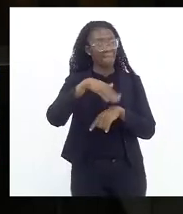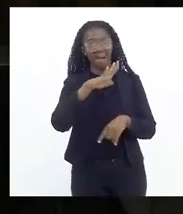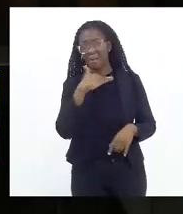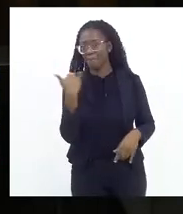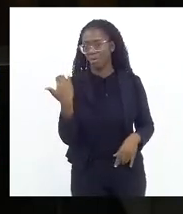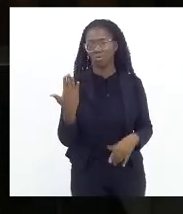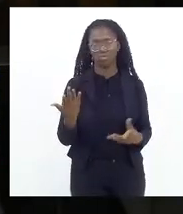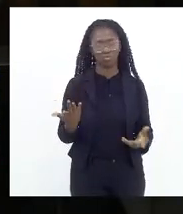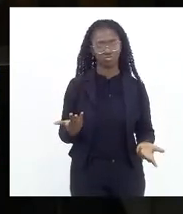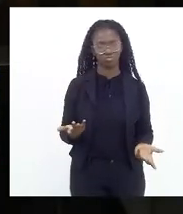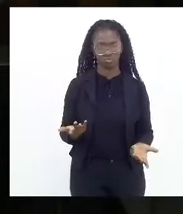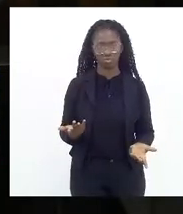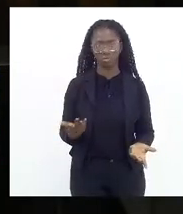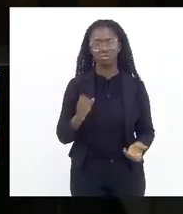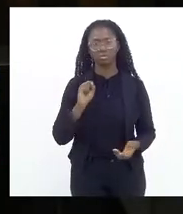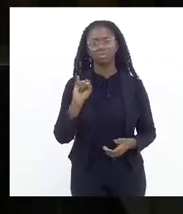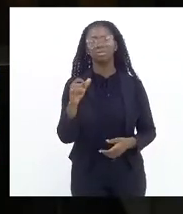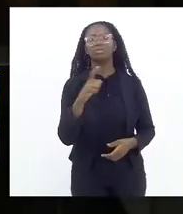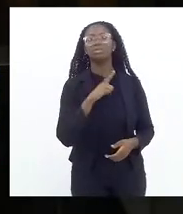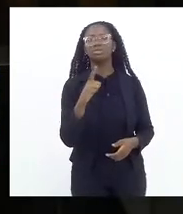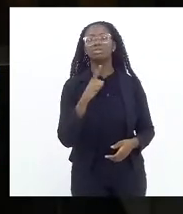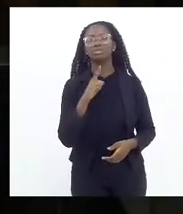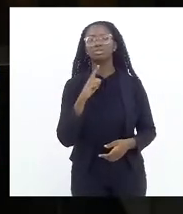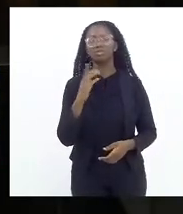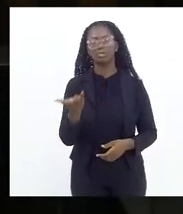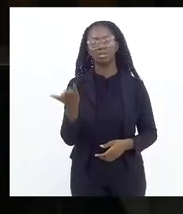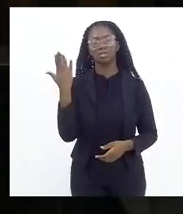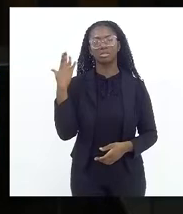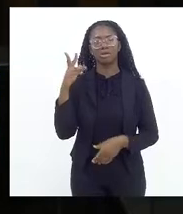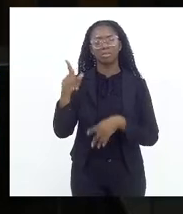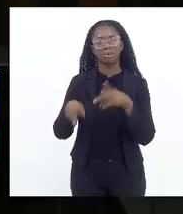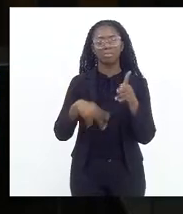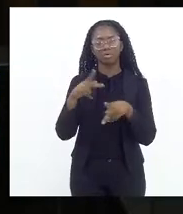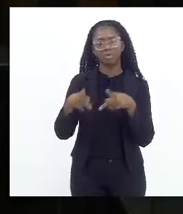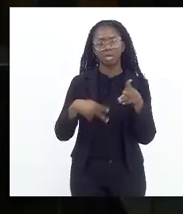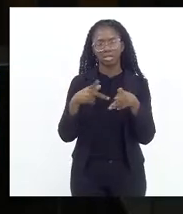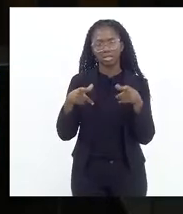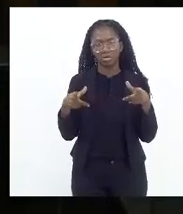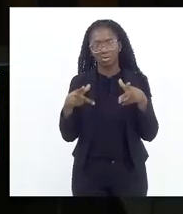gente. Se a gente tivesse a população do tamanho da do Brasil,